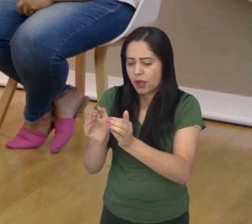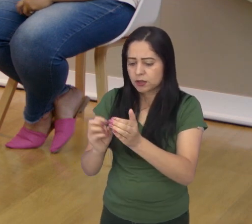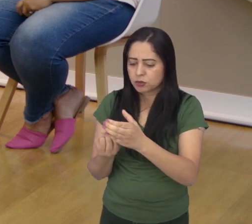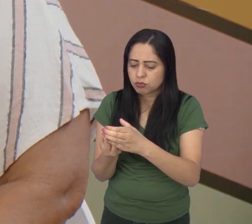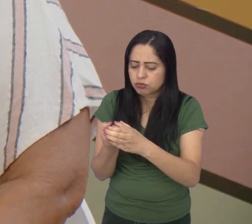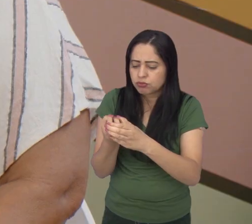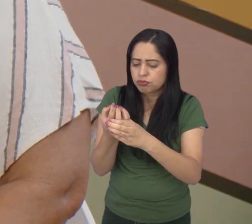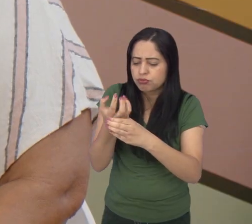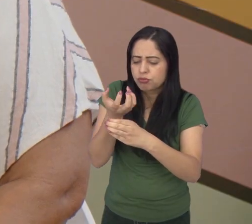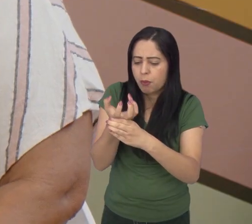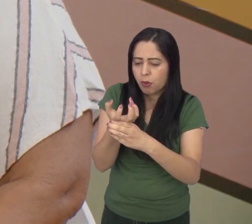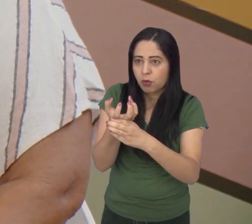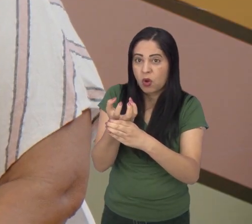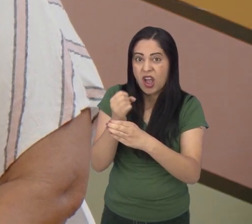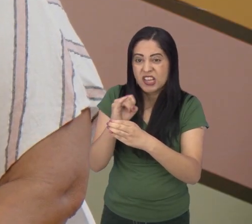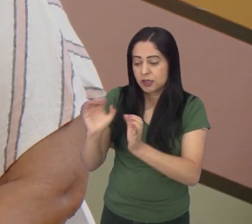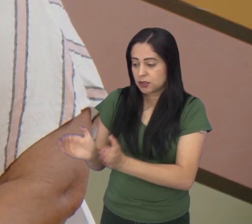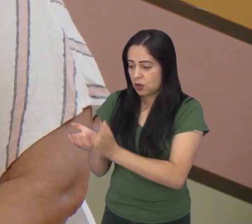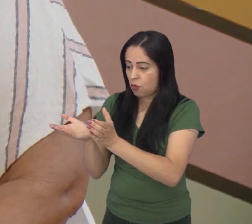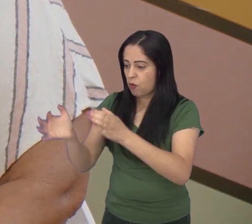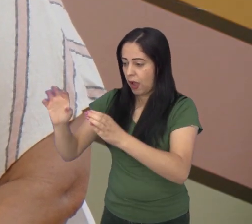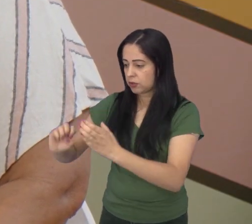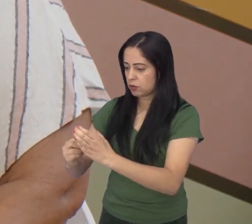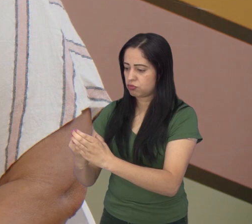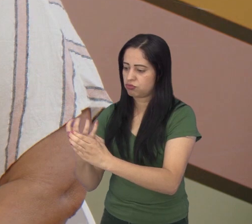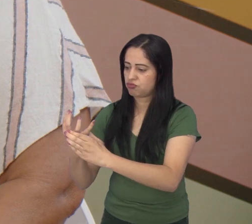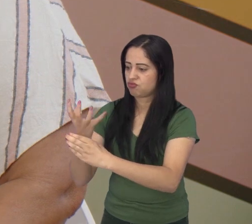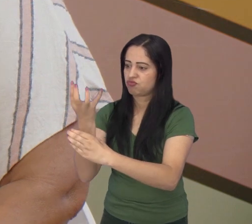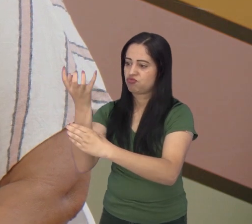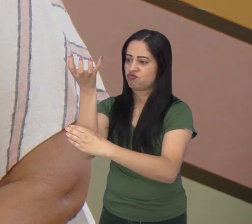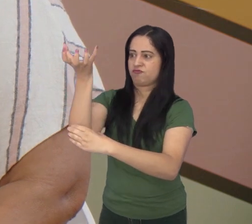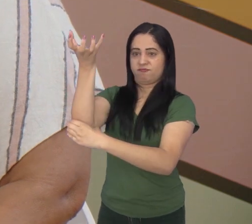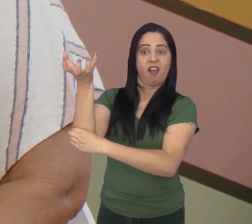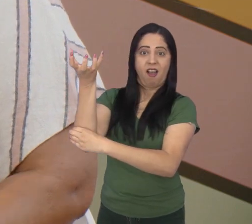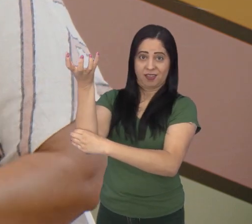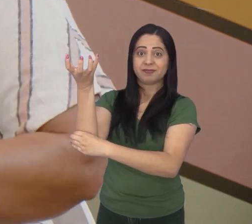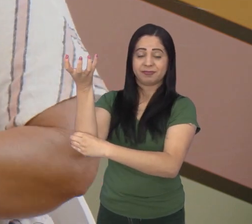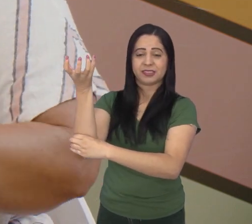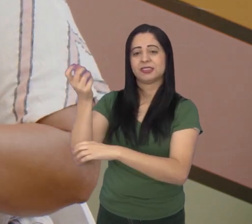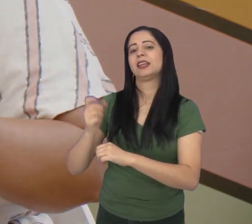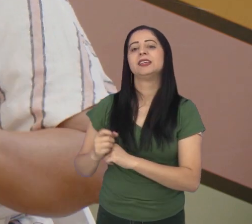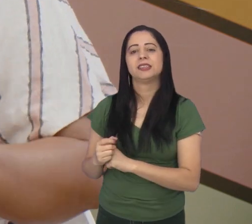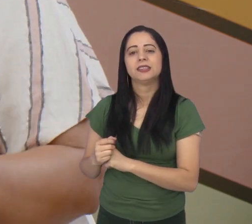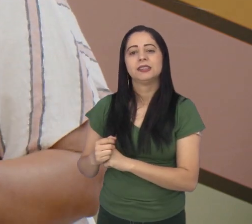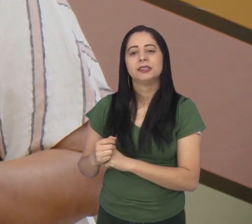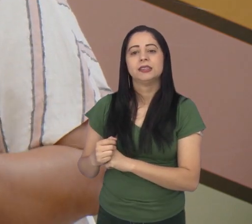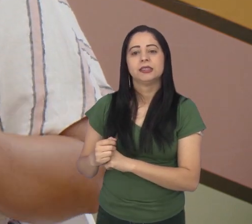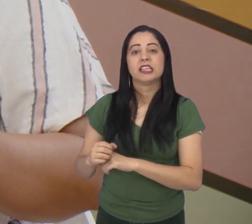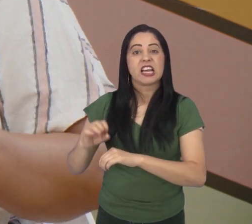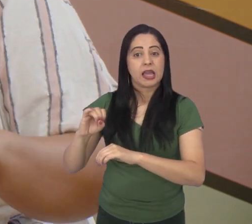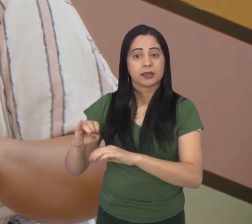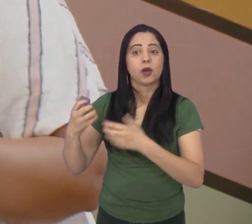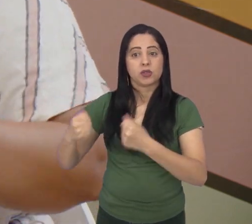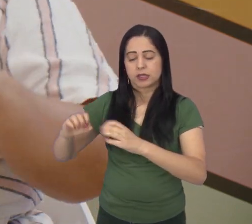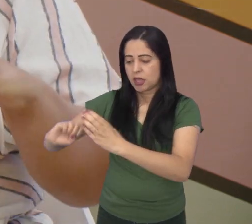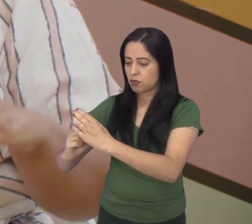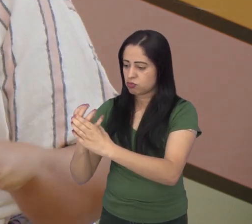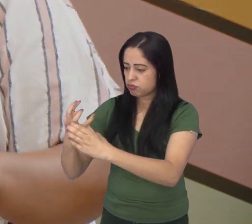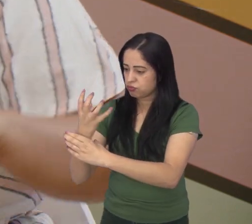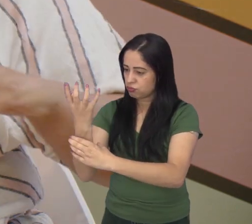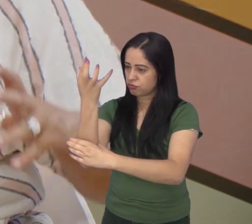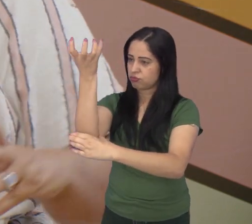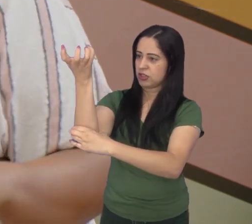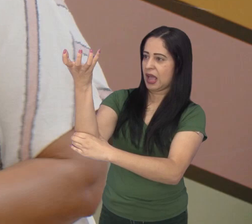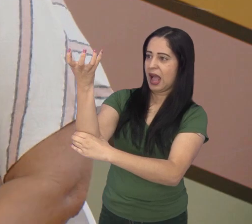vezes a gente vê, né, uma rosa de pedra, por exemplo, bem pequenininha, está num vasinho pequenininho. A planta começa a crescer, o correto é que eu